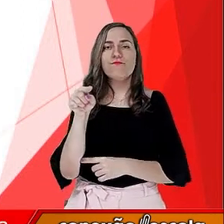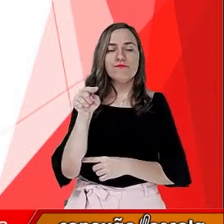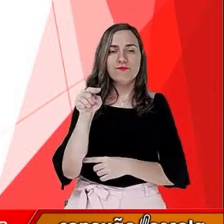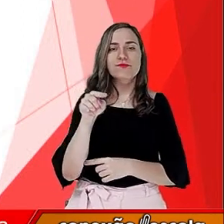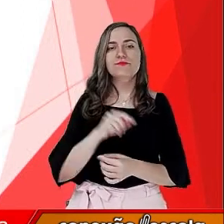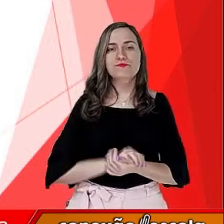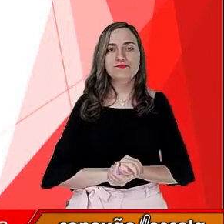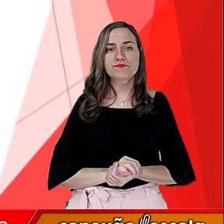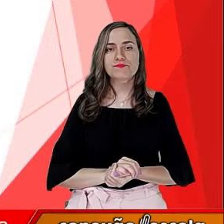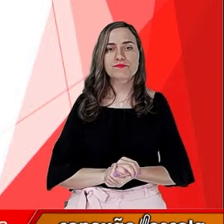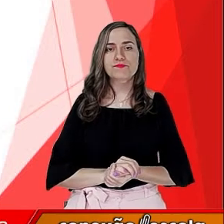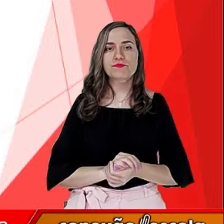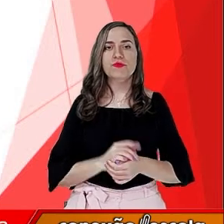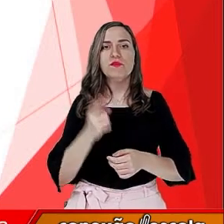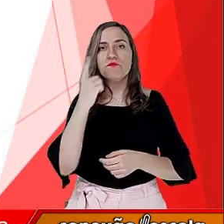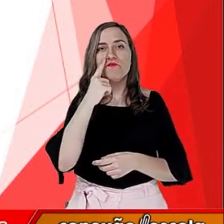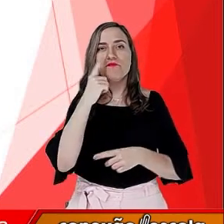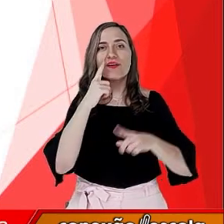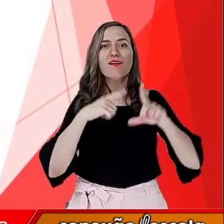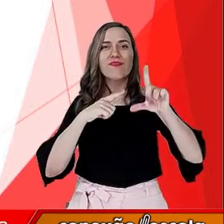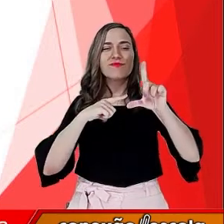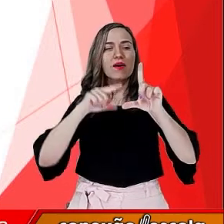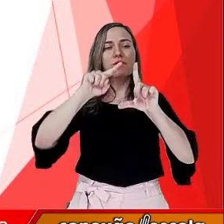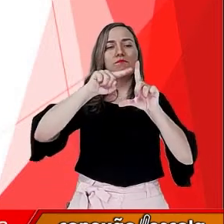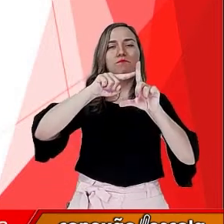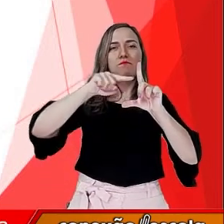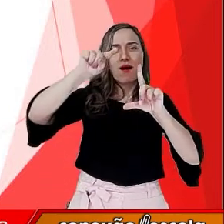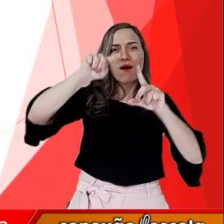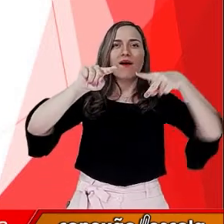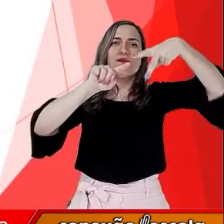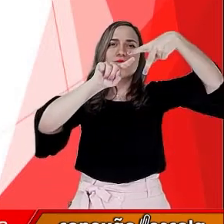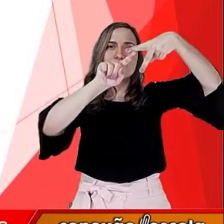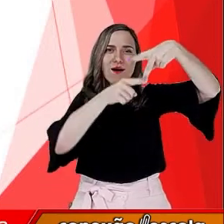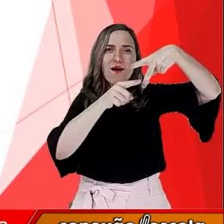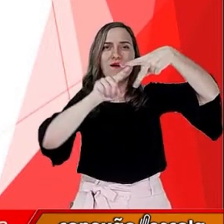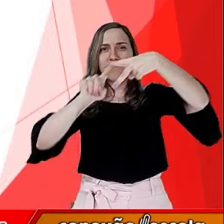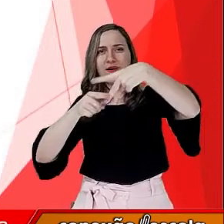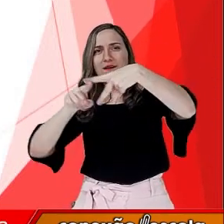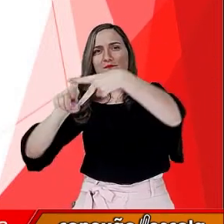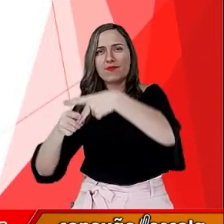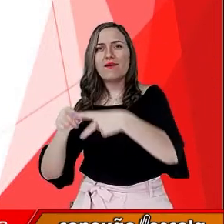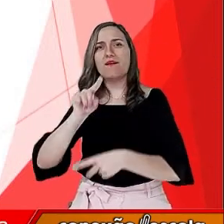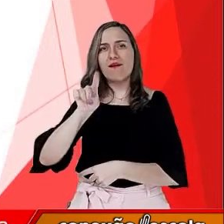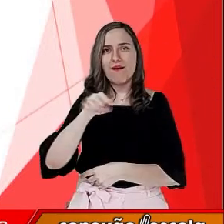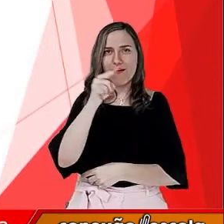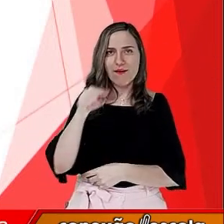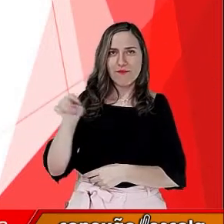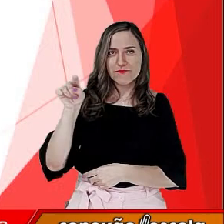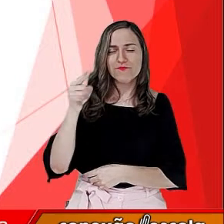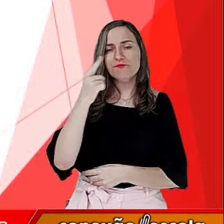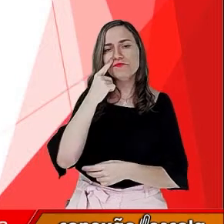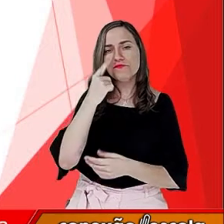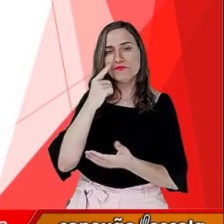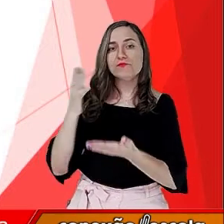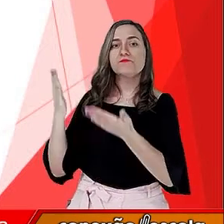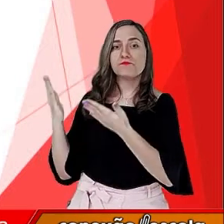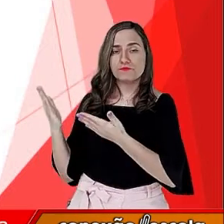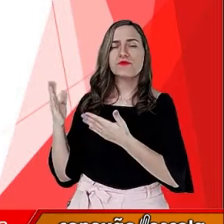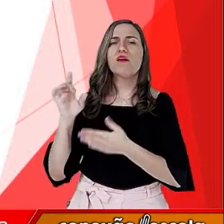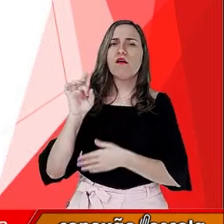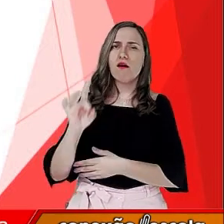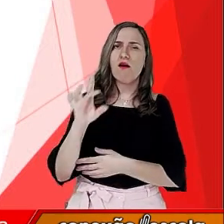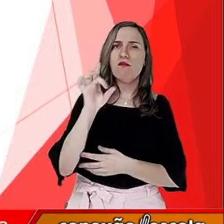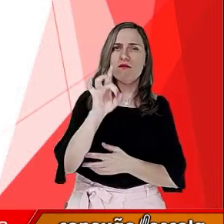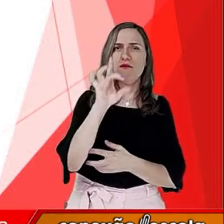alfa, alfa, alfa, no ângulo superior do meu triângulo. Então, eu vou fazer o seno de cada um